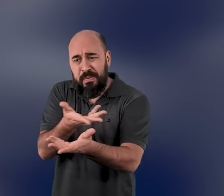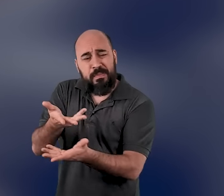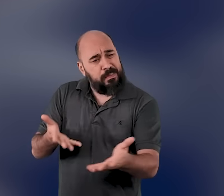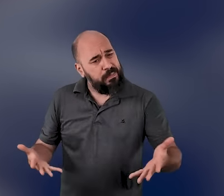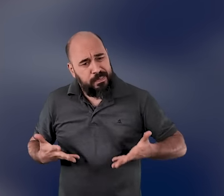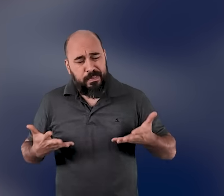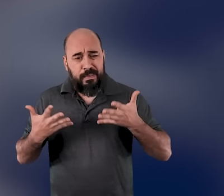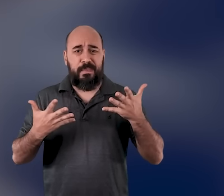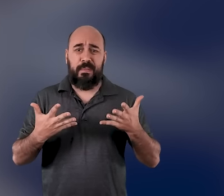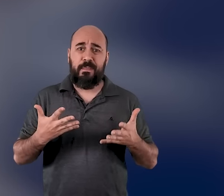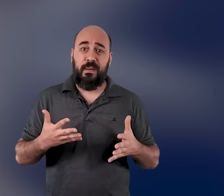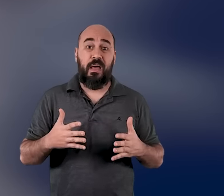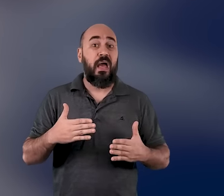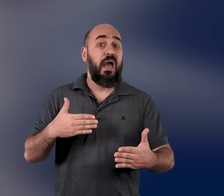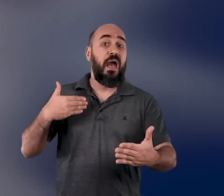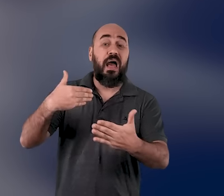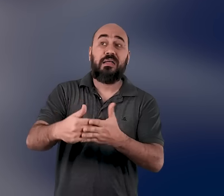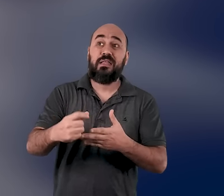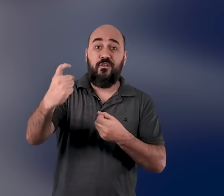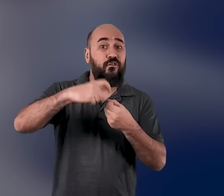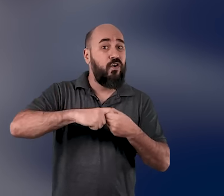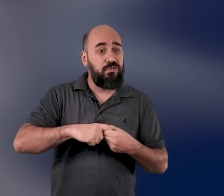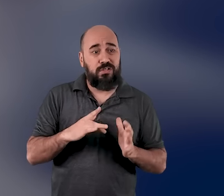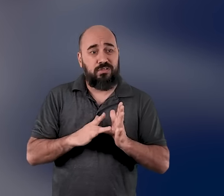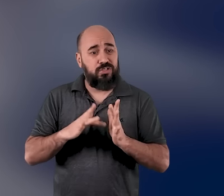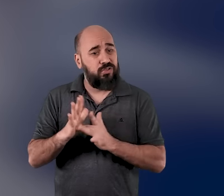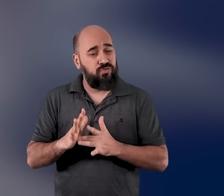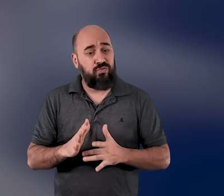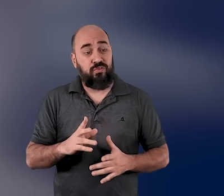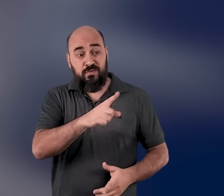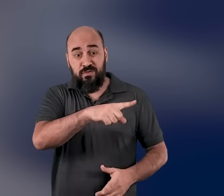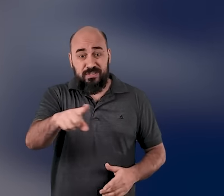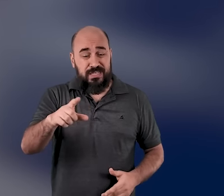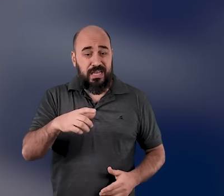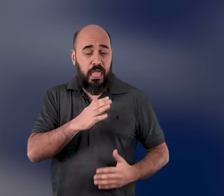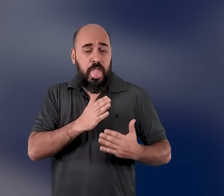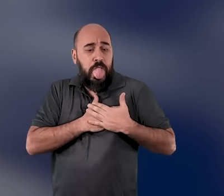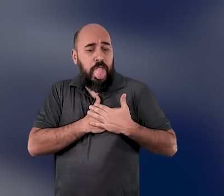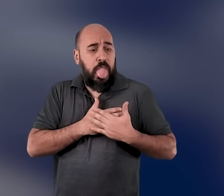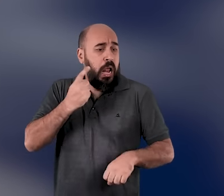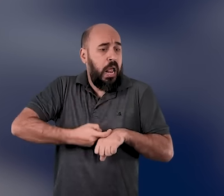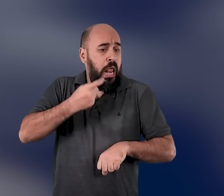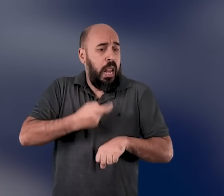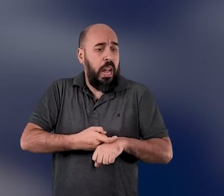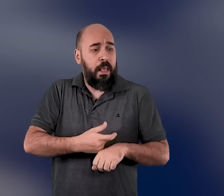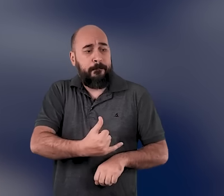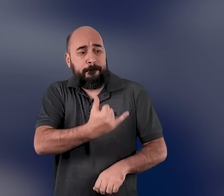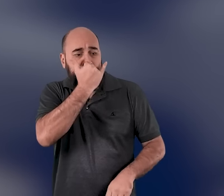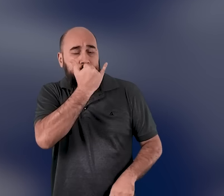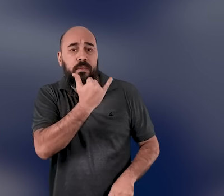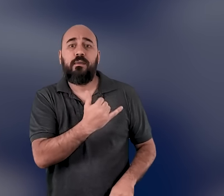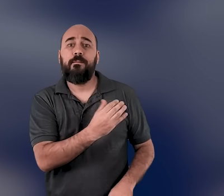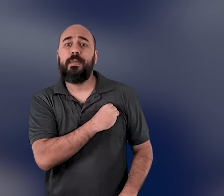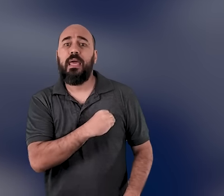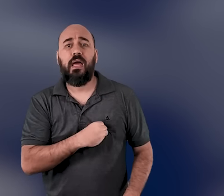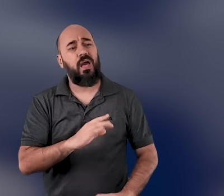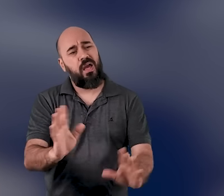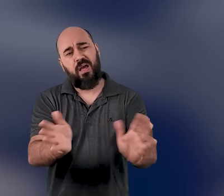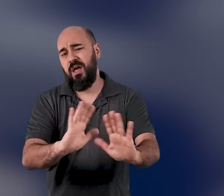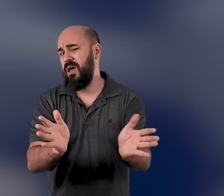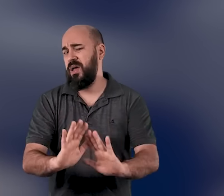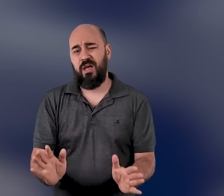a fim de que nenhum de vocês seja endurecido pelo engano do pecado. Porque temos nos